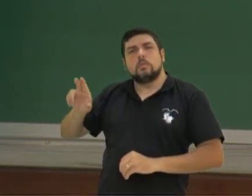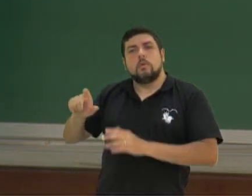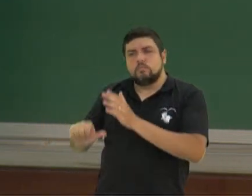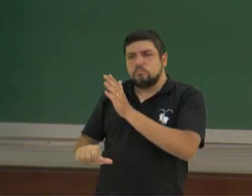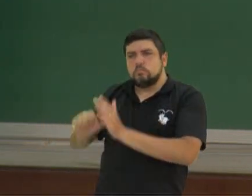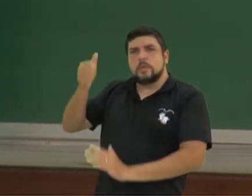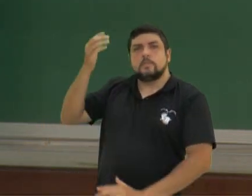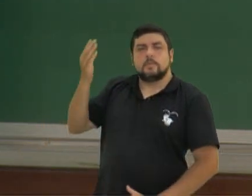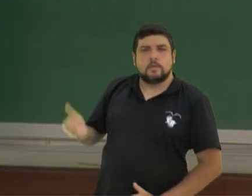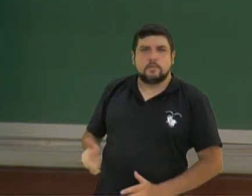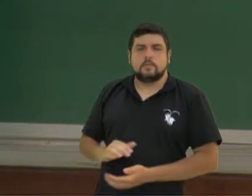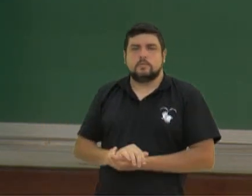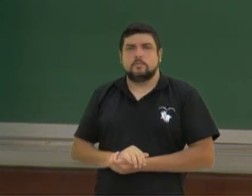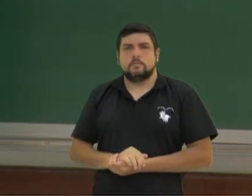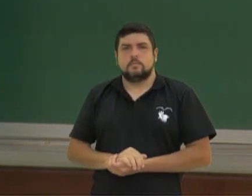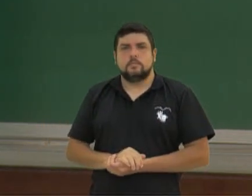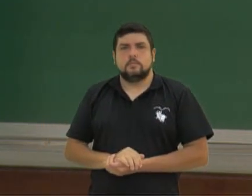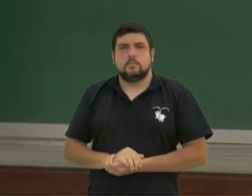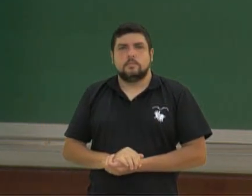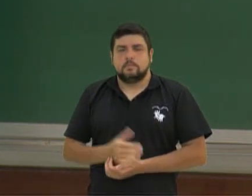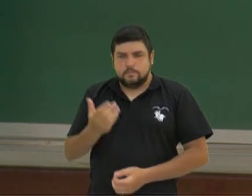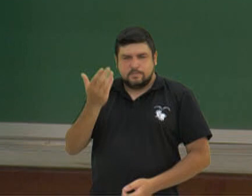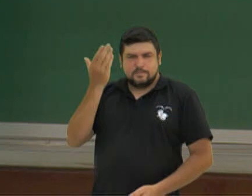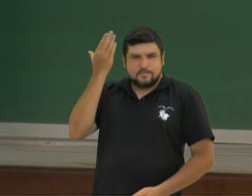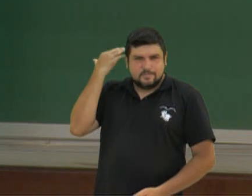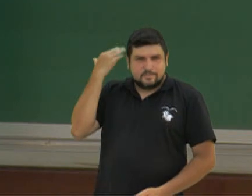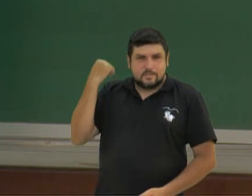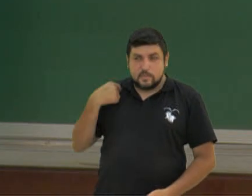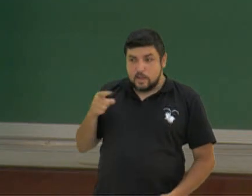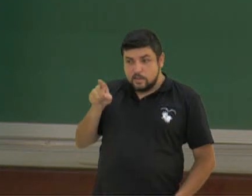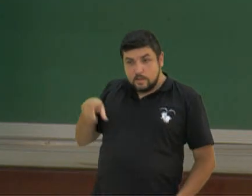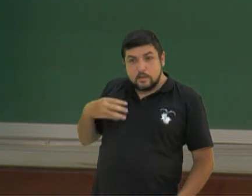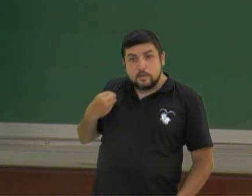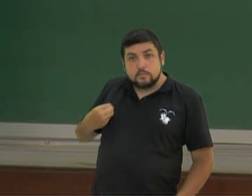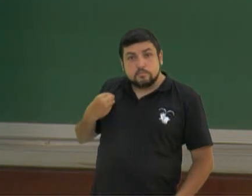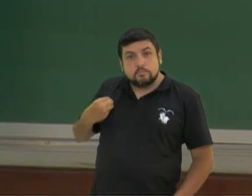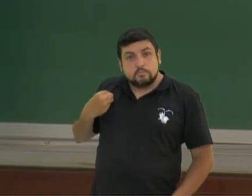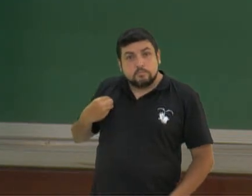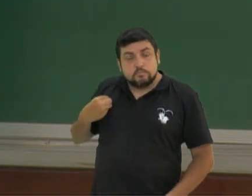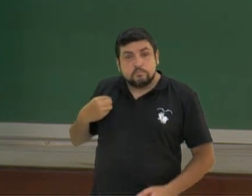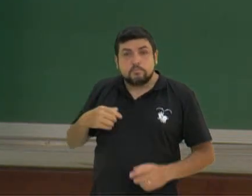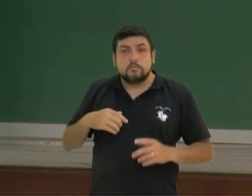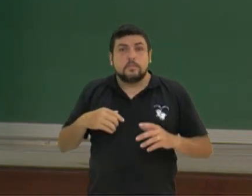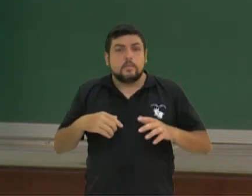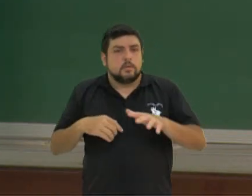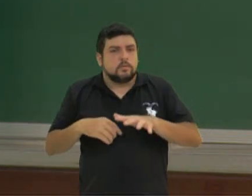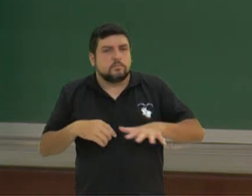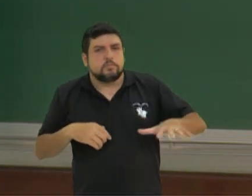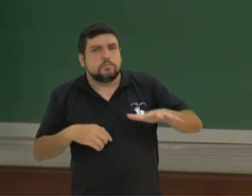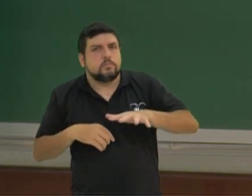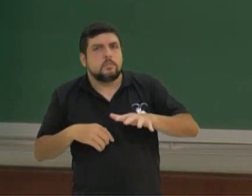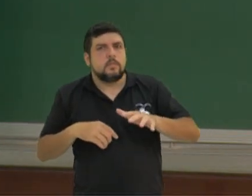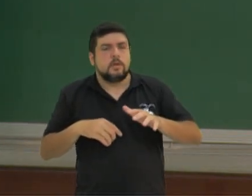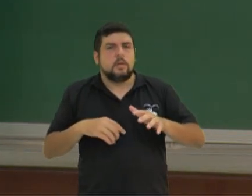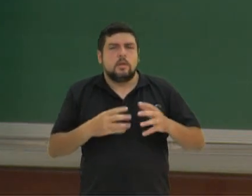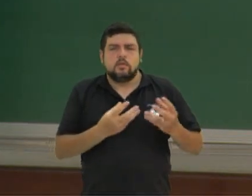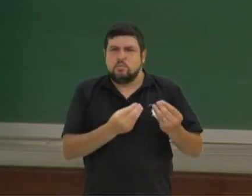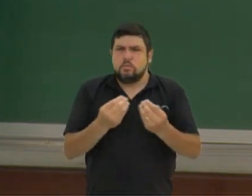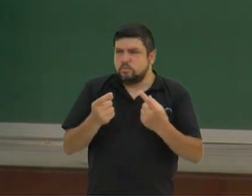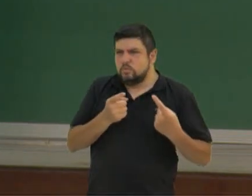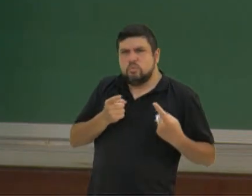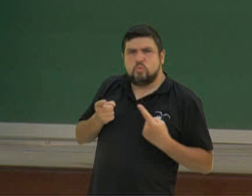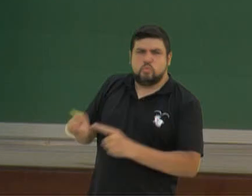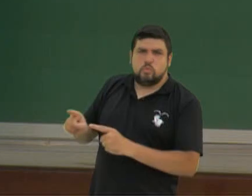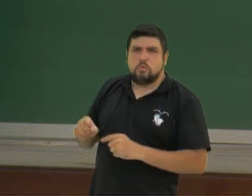total visibilidade no período em que ele se propôs a colocar, porque ainda existia, né, essa grande perseguição, mas a gente vai ver